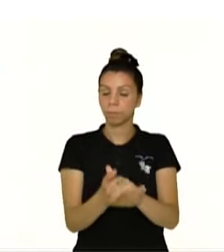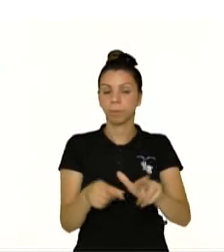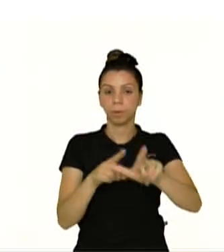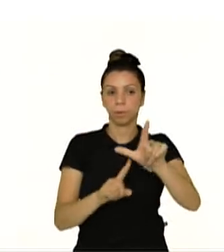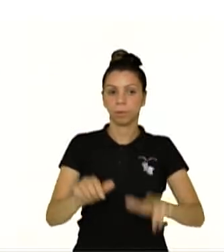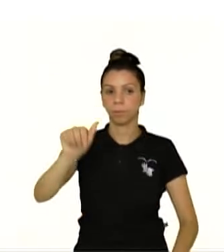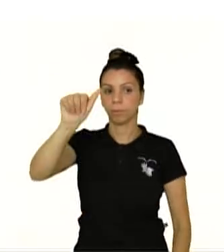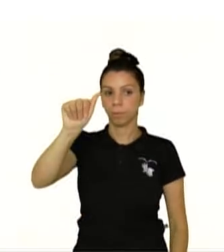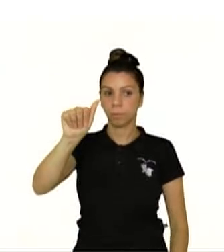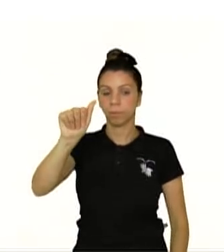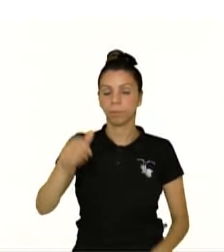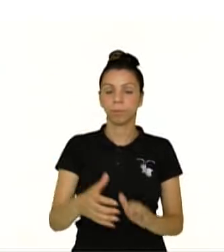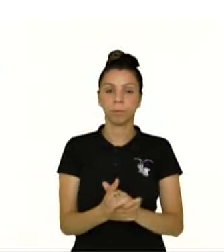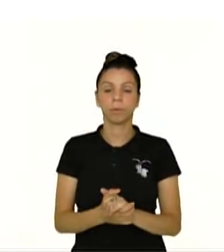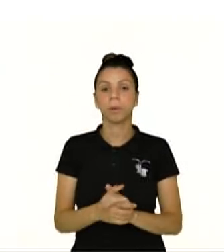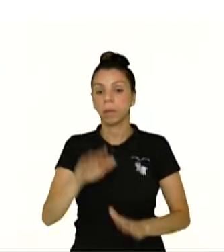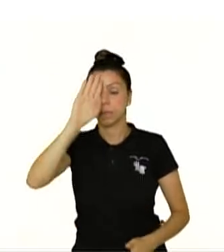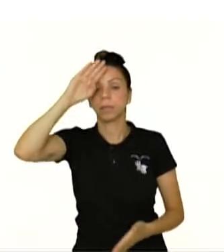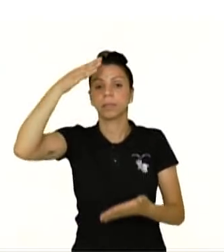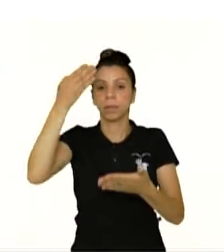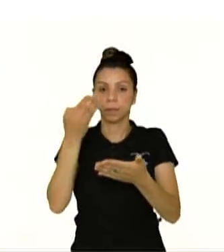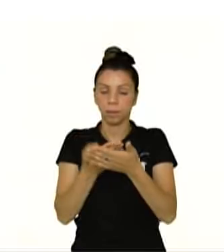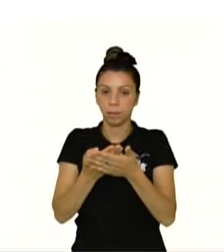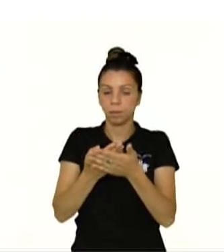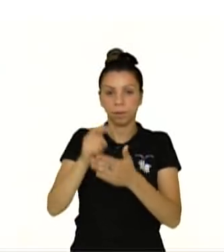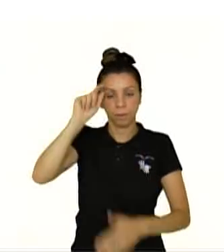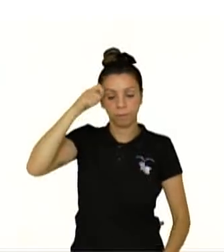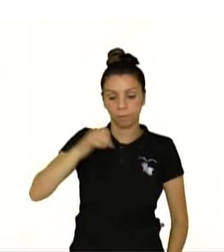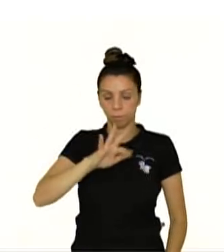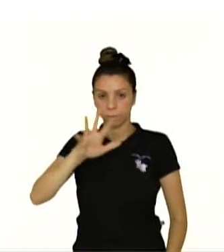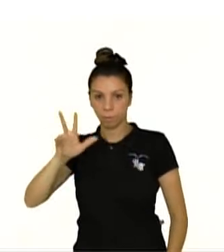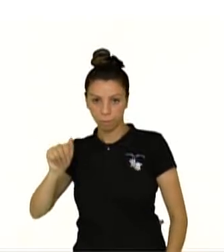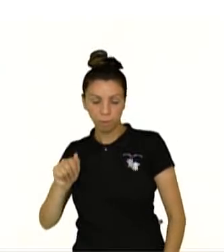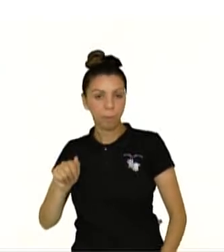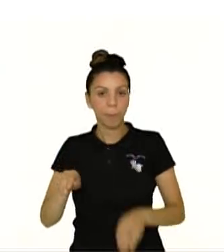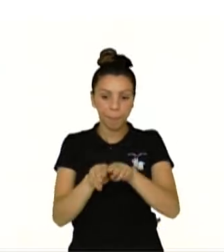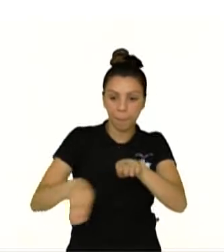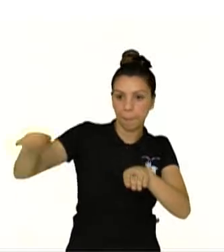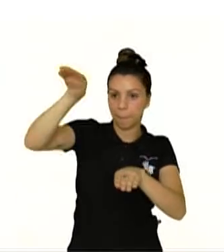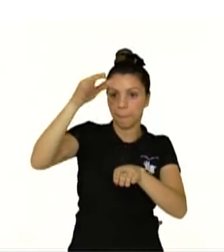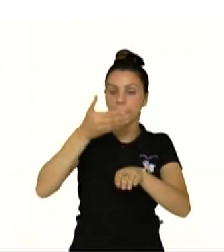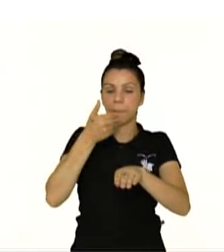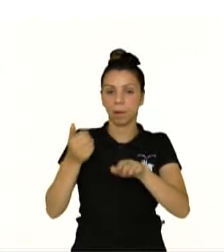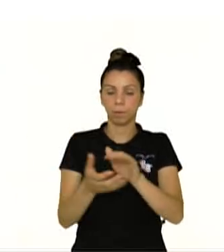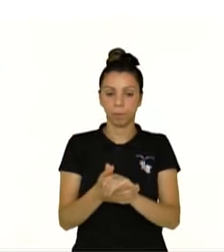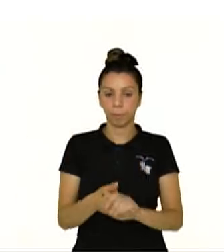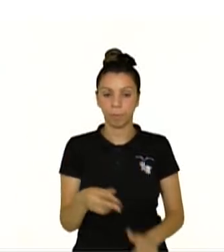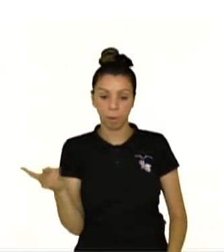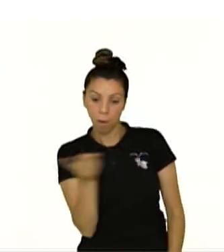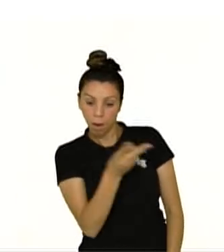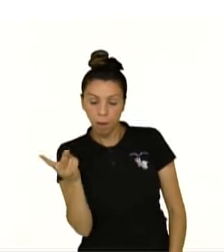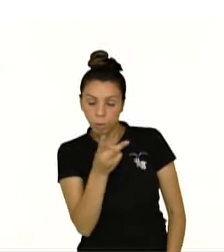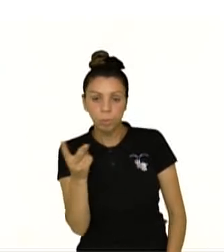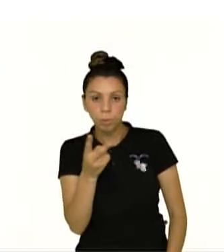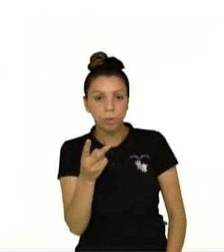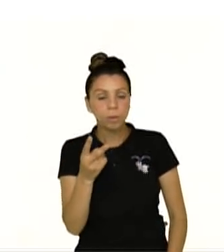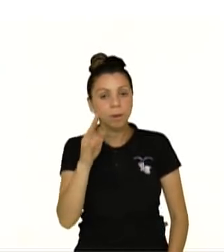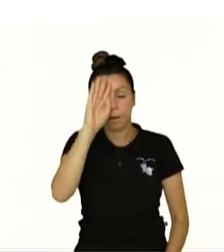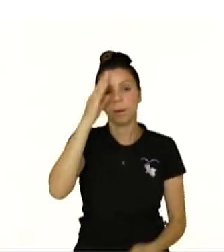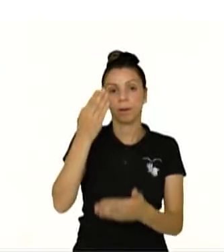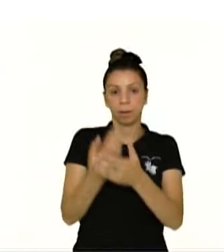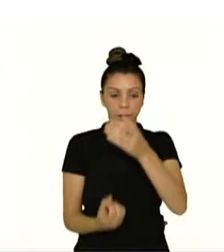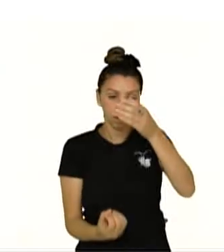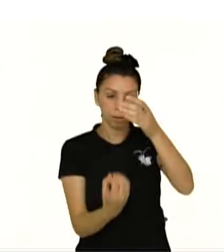A. Consideravam os afrodescendentes superiores. B. Ambas acreditavam na criação do ser humano por